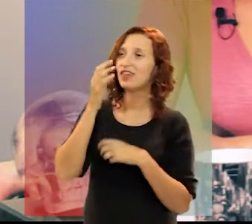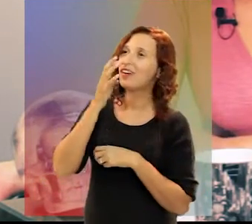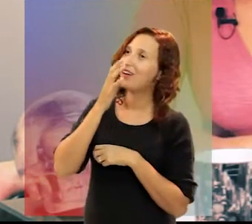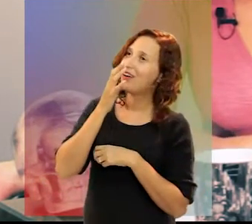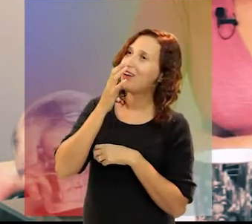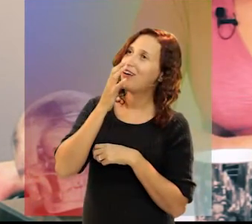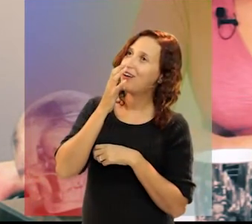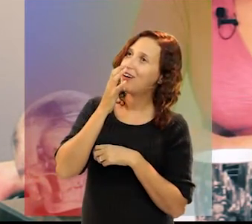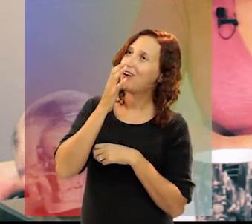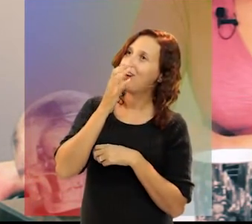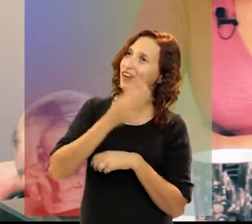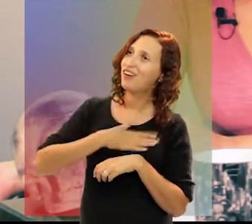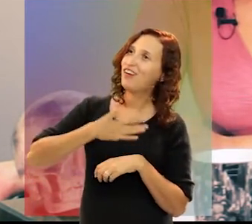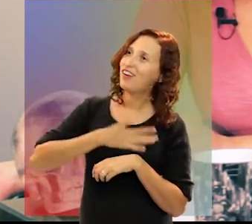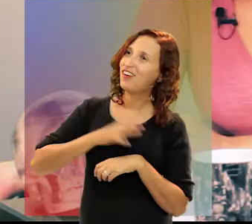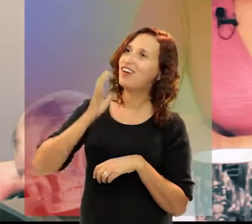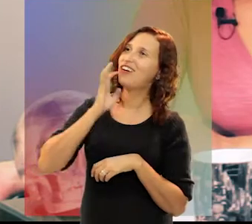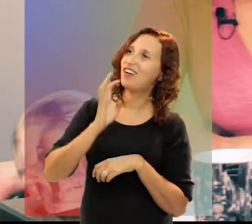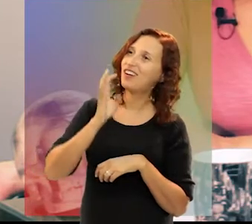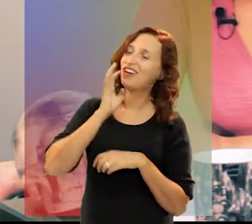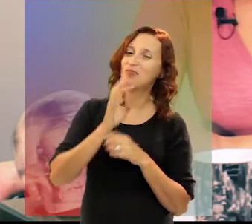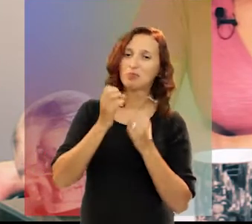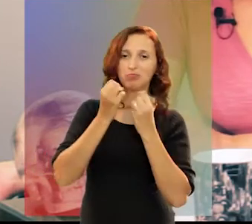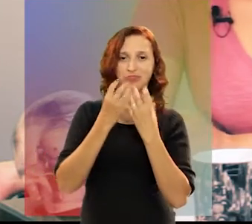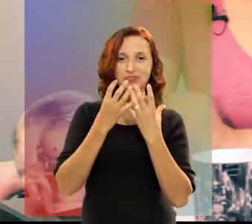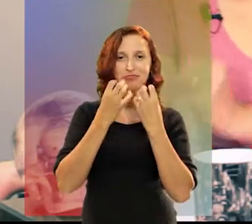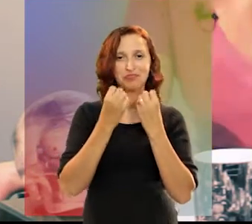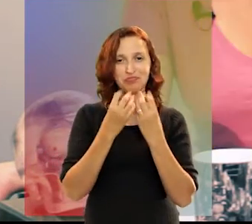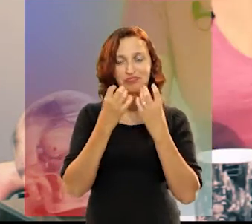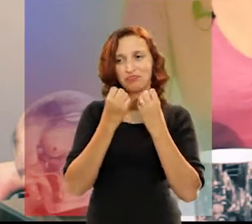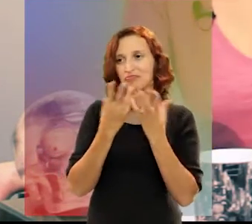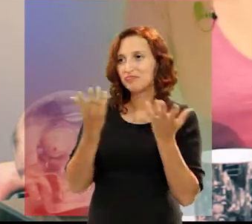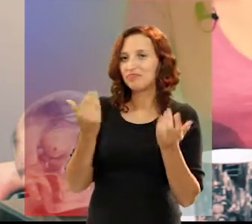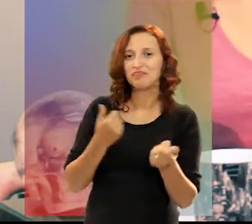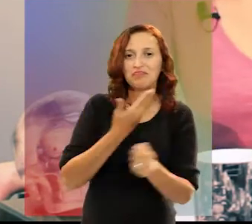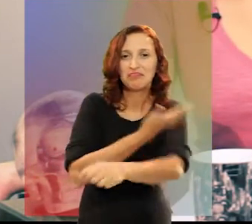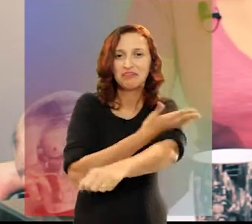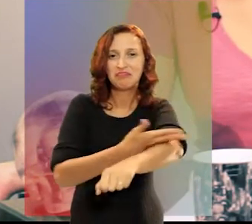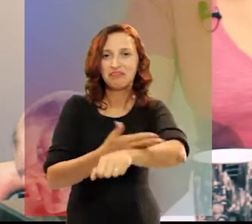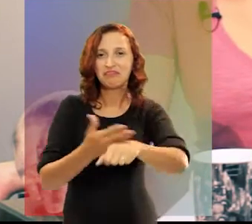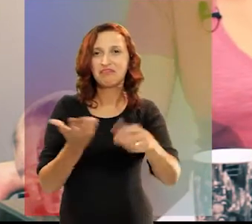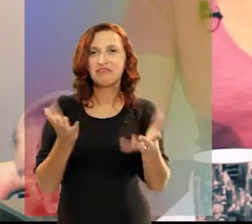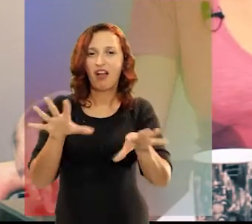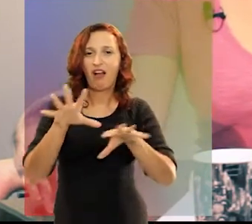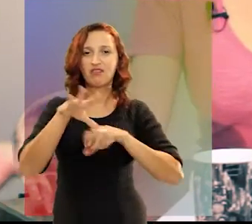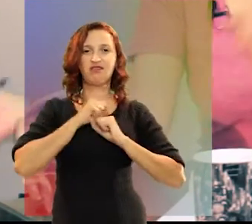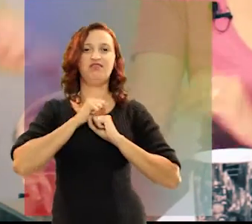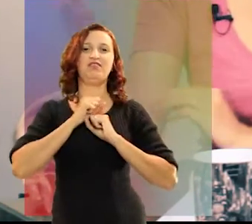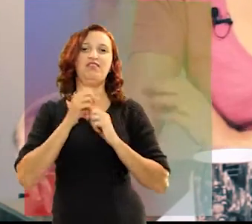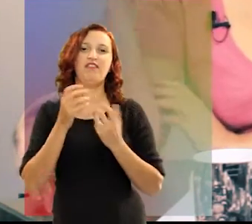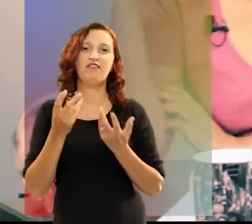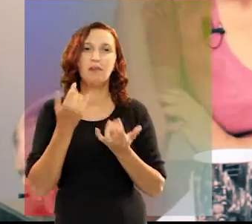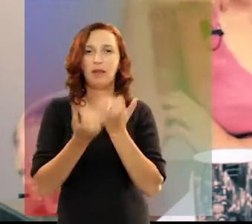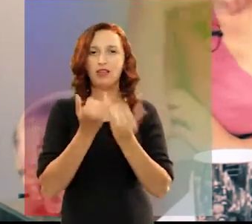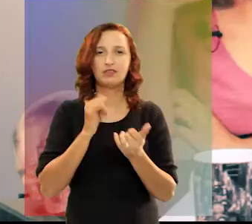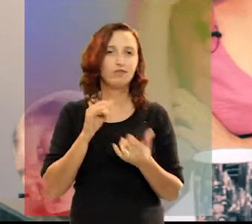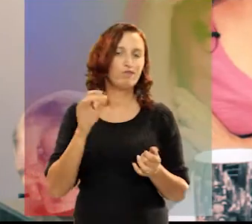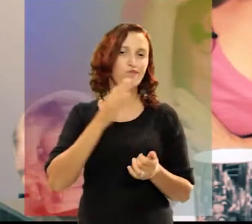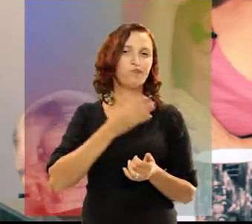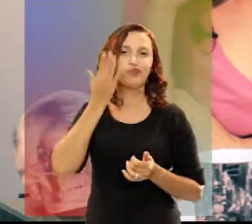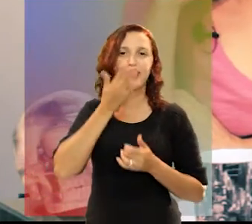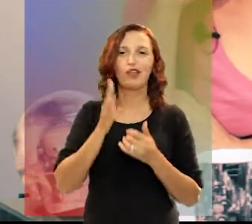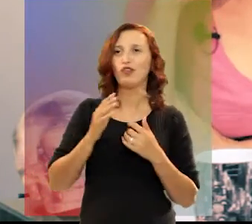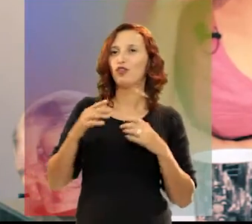suficiente pra você passar 6 dias ralando igual um maluco, né? Pra poder sustentar os caras andando de jato,